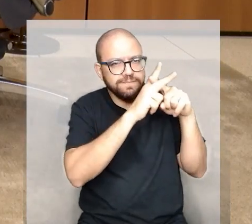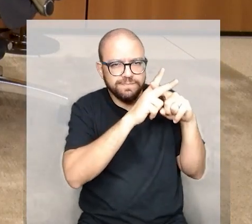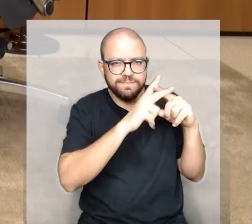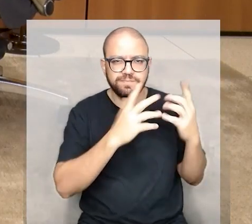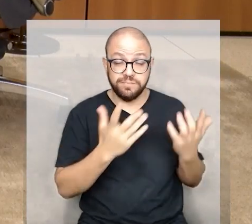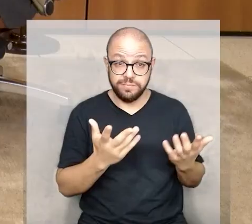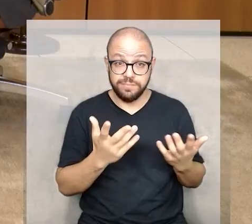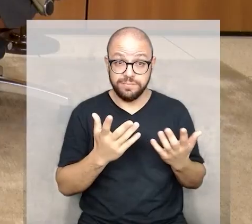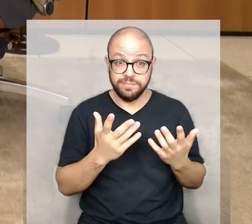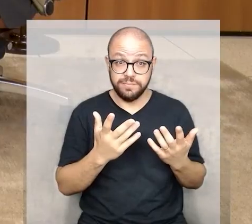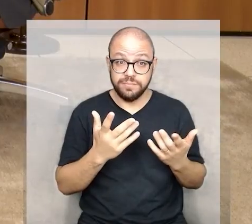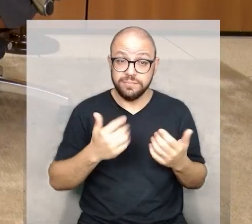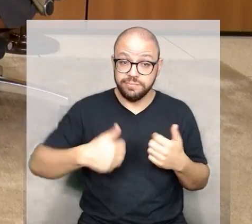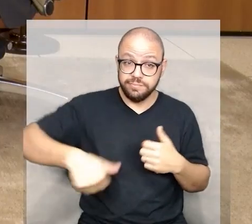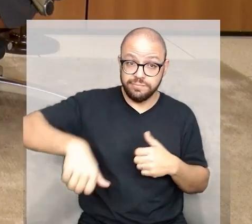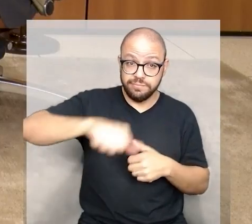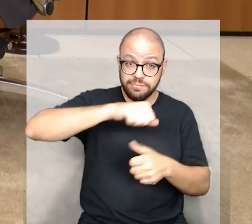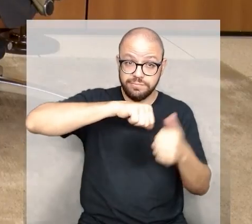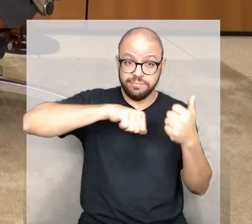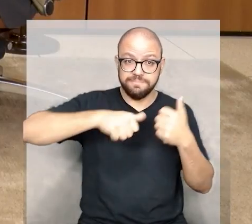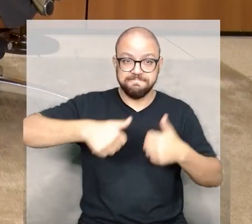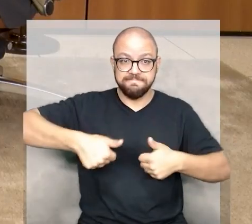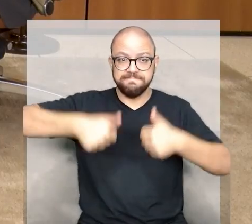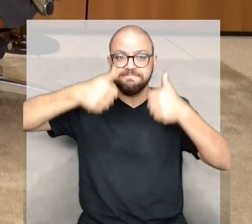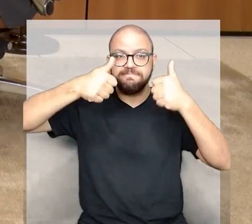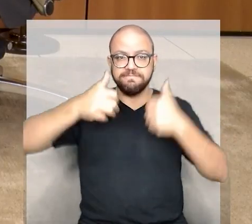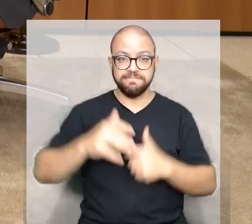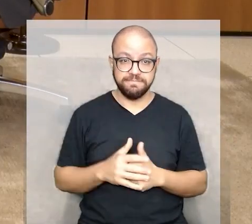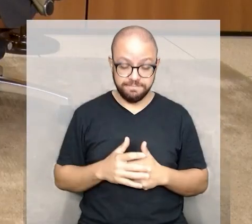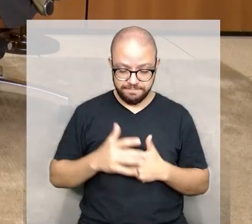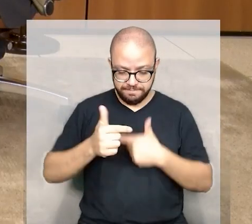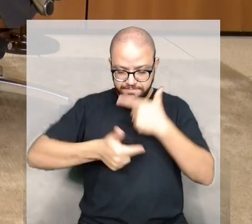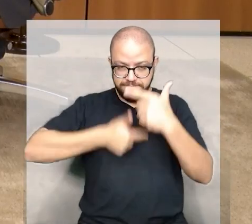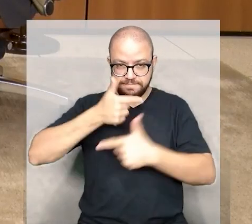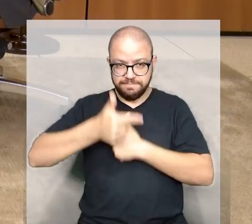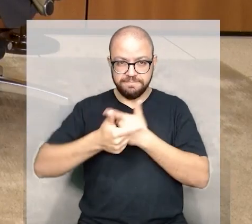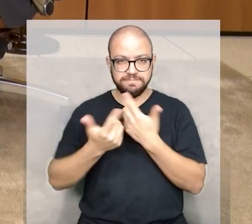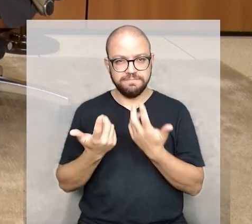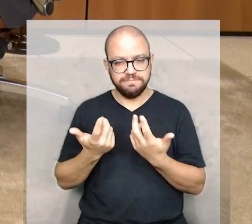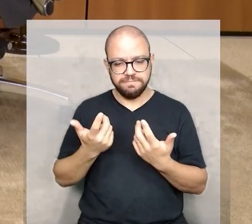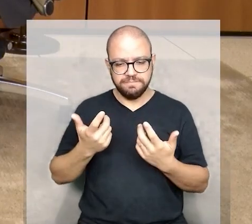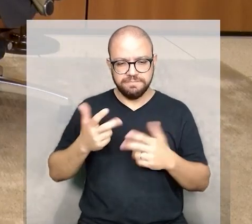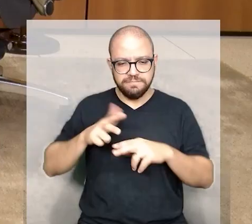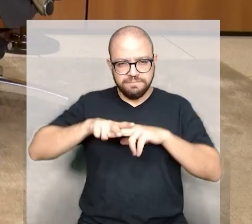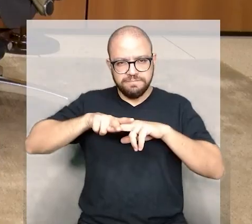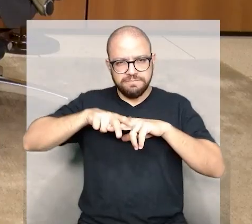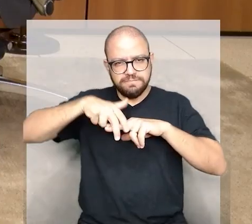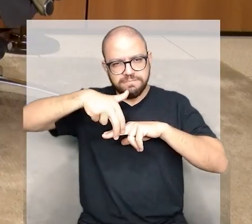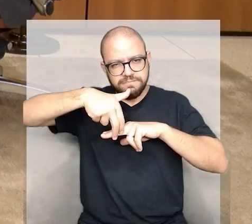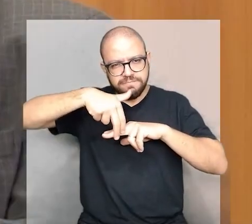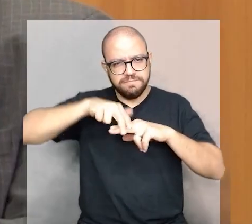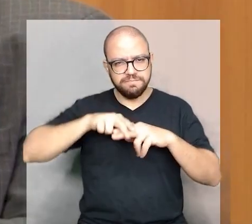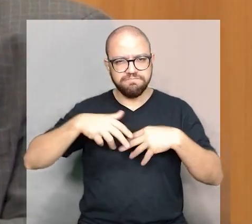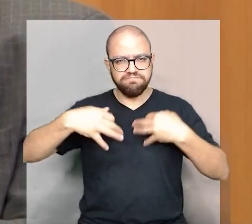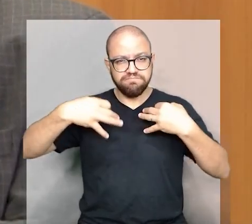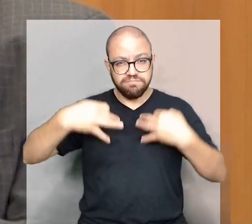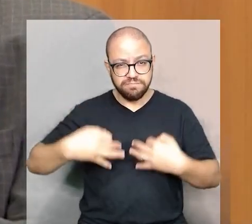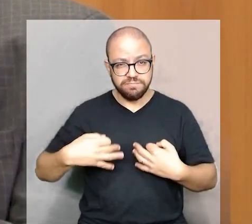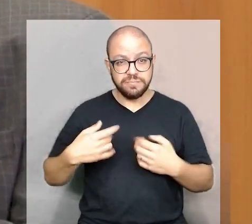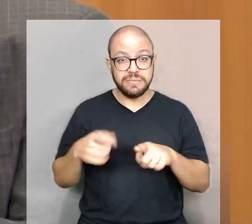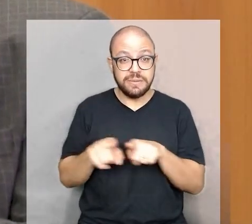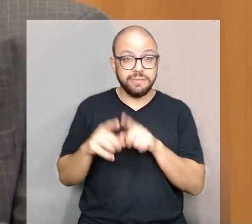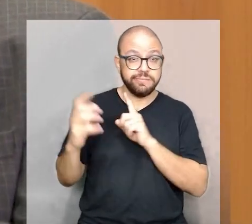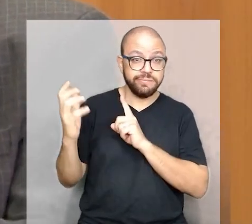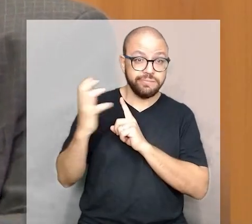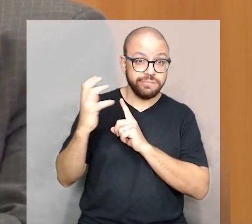também, seja dando uma estrutura melhor para todos. Também tendo condições melhores de trabalho, economia, se preocupando com isso, tendo uma atuação